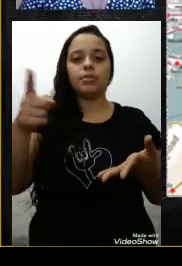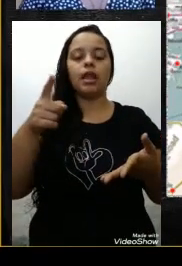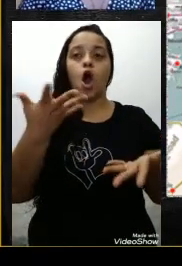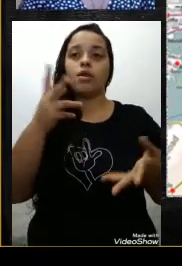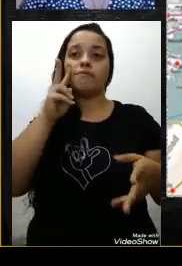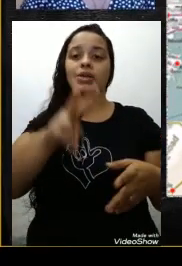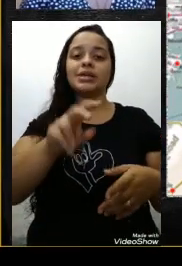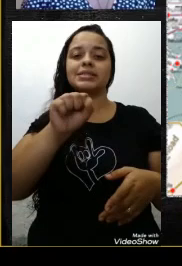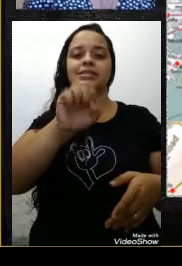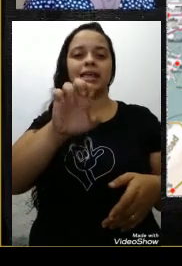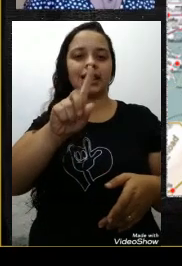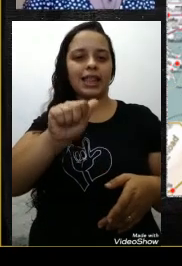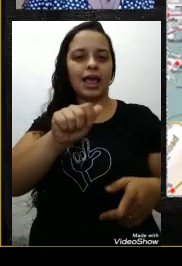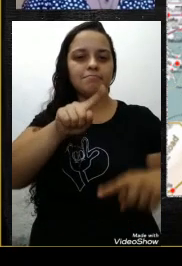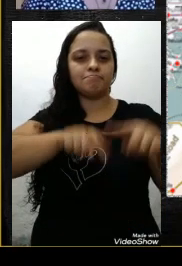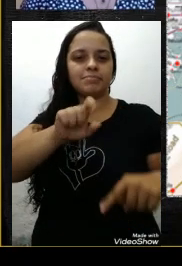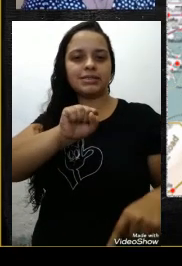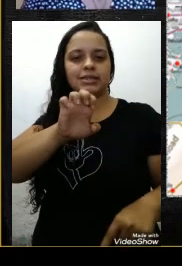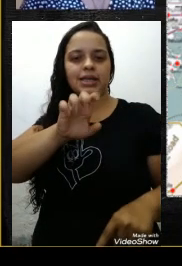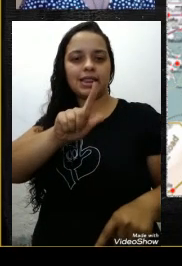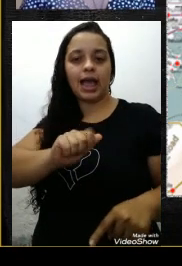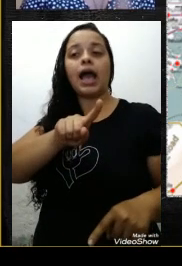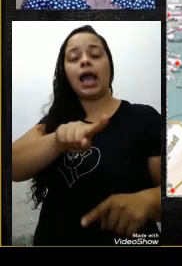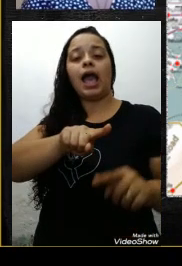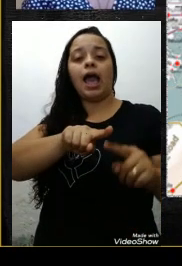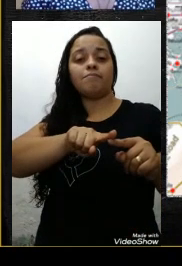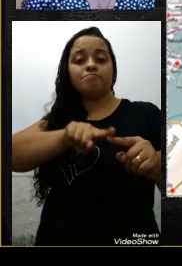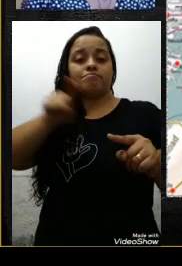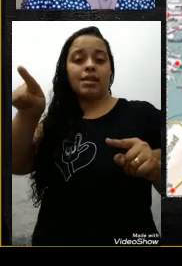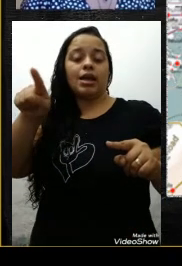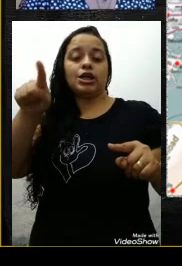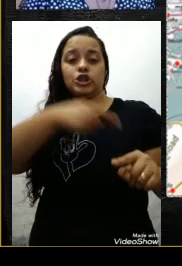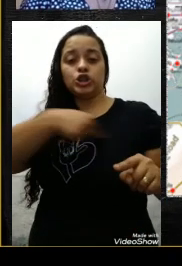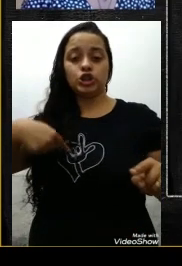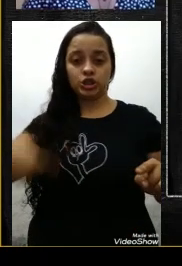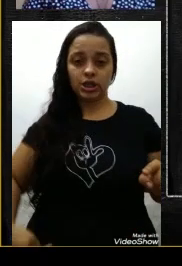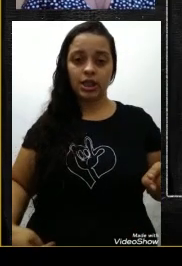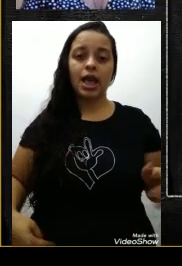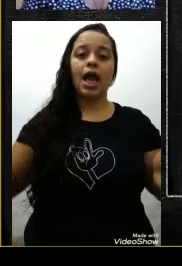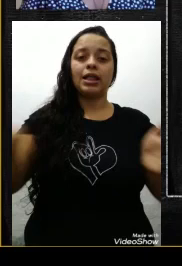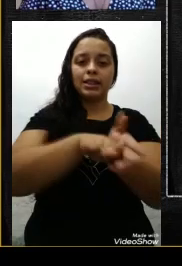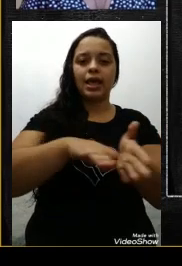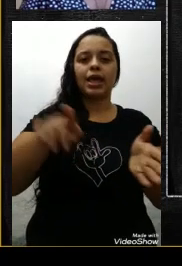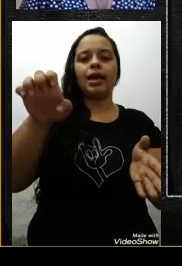a Rota da Seda, que levava produtos da China até as cidades mediterrâneas.